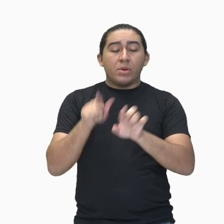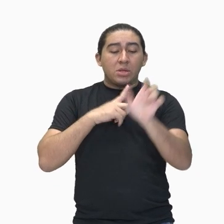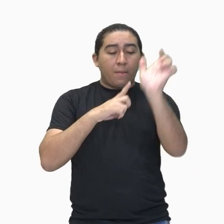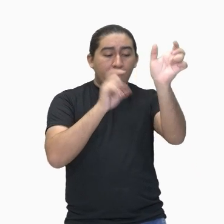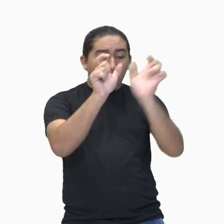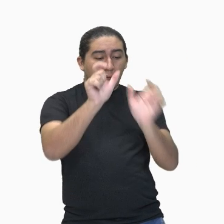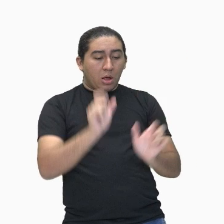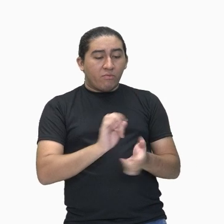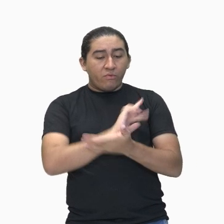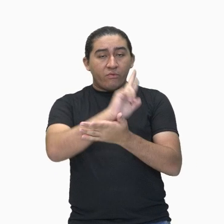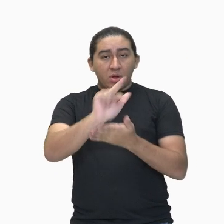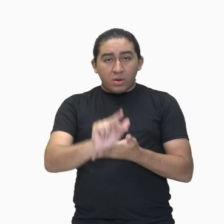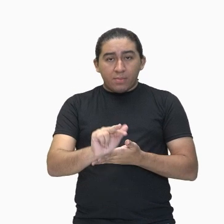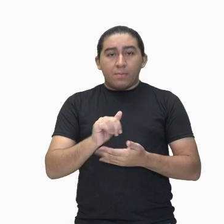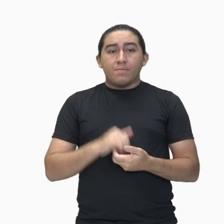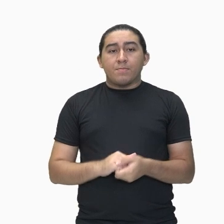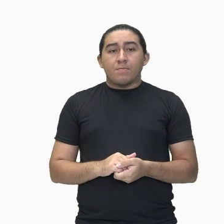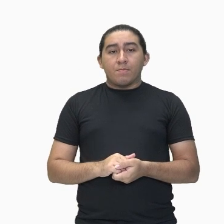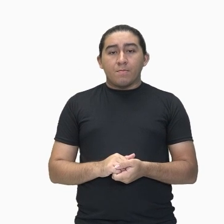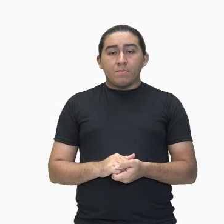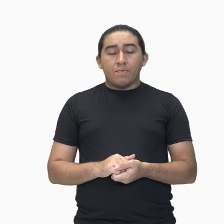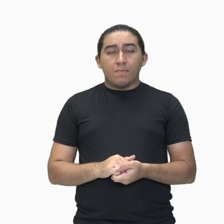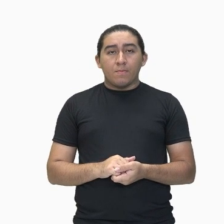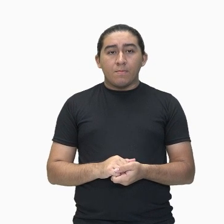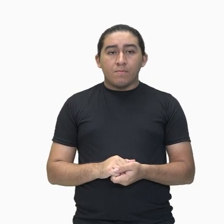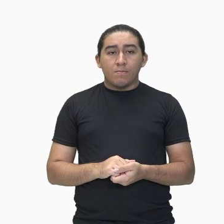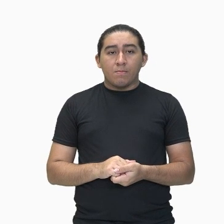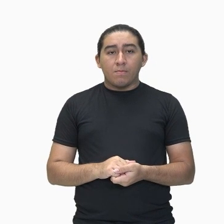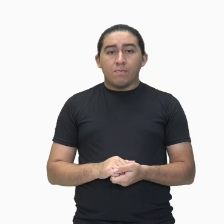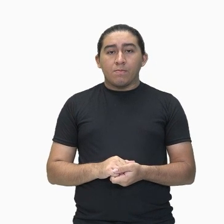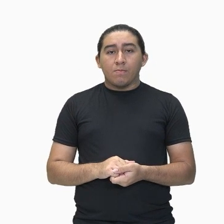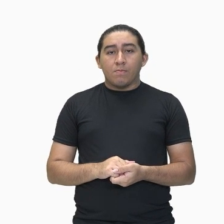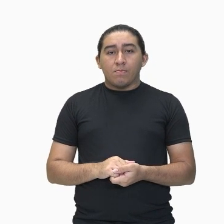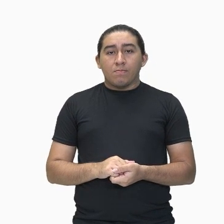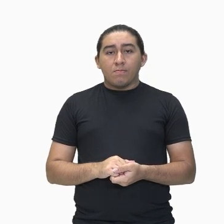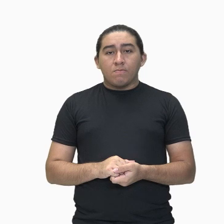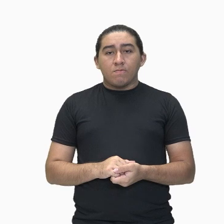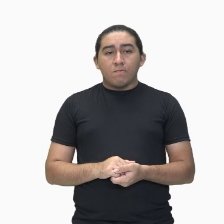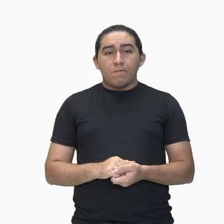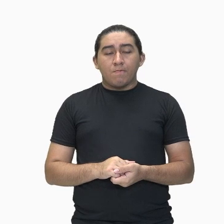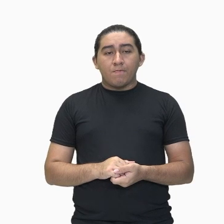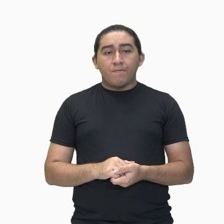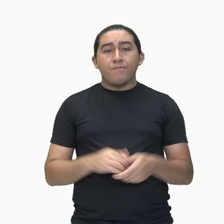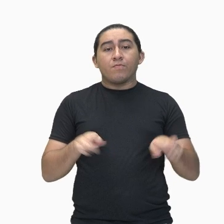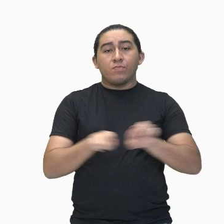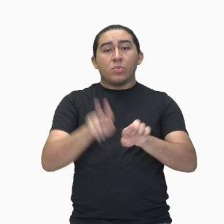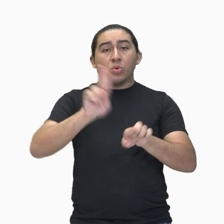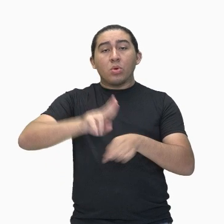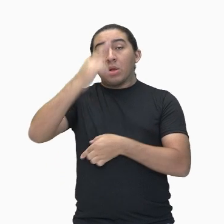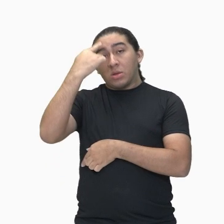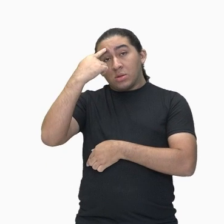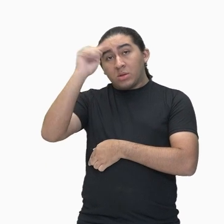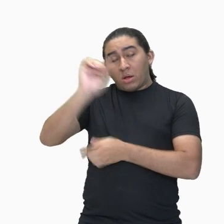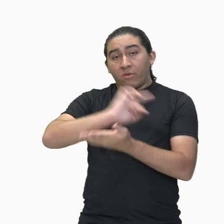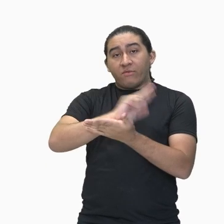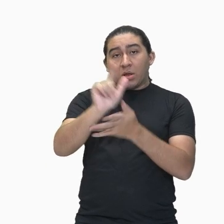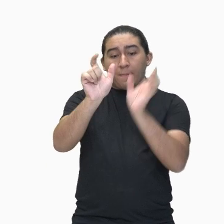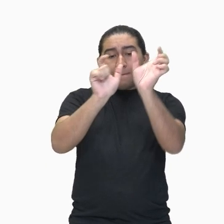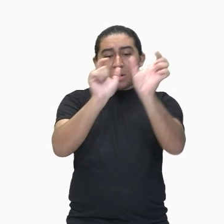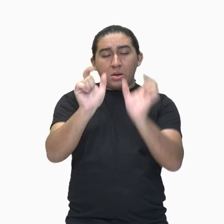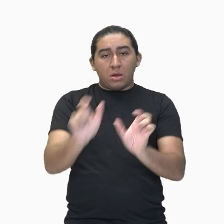bens mundanos. Olha aí o teocentrismo ainda forte aí. Através de um jogo de ideias e palavras